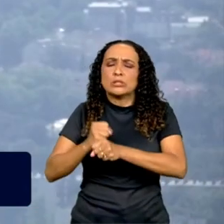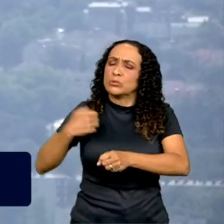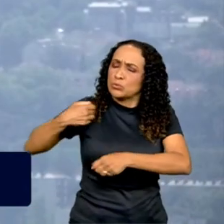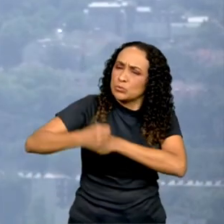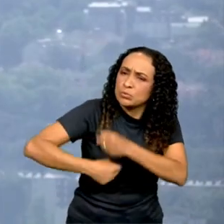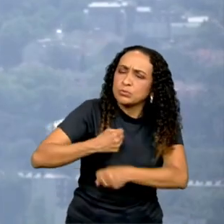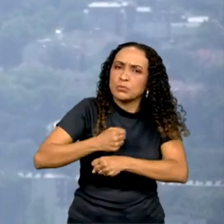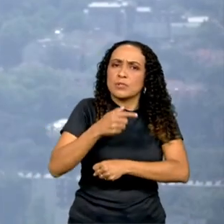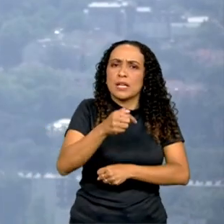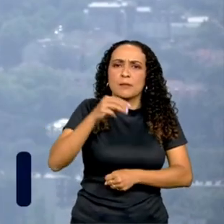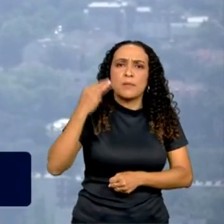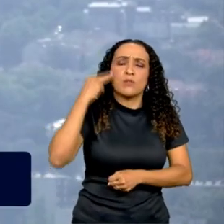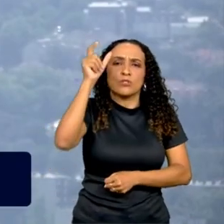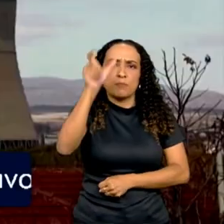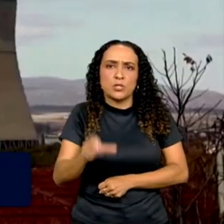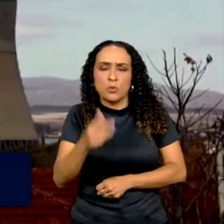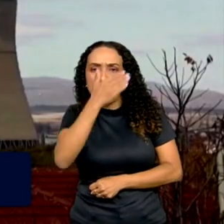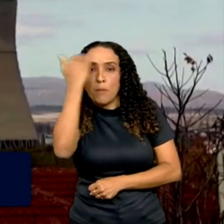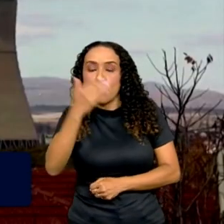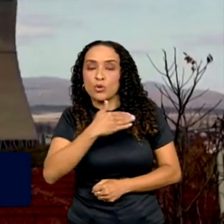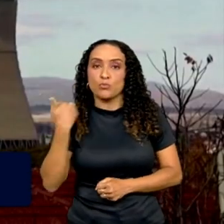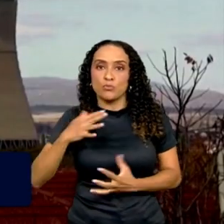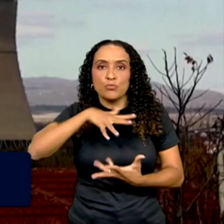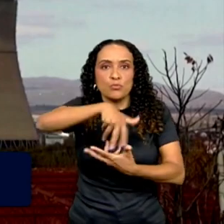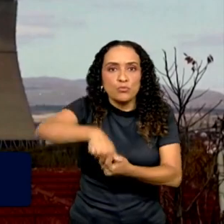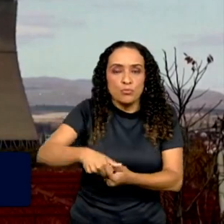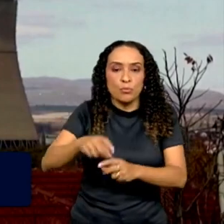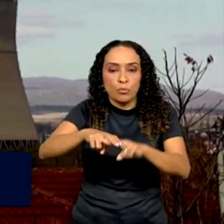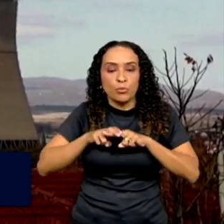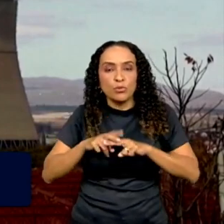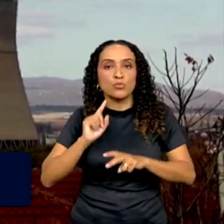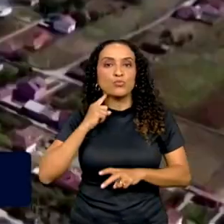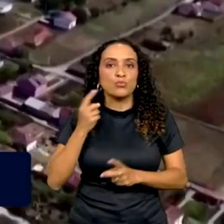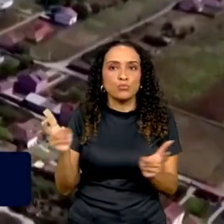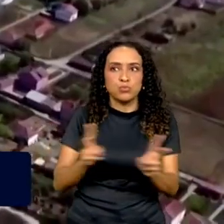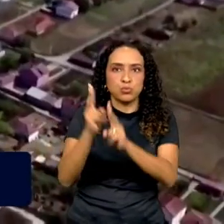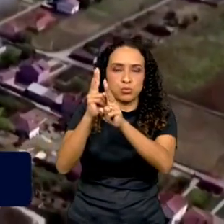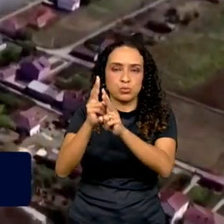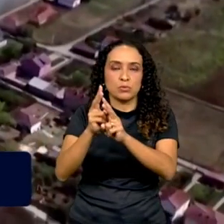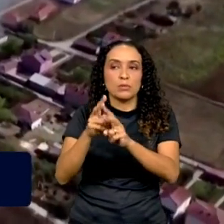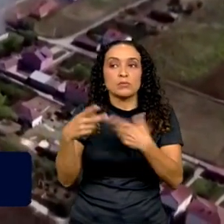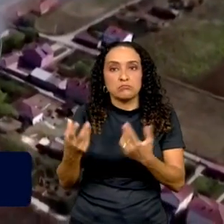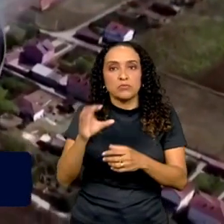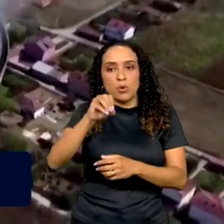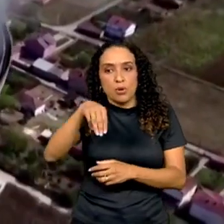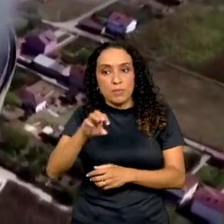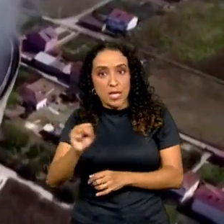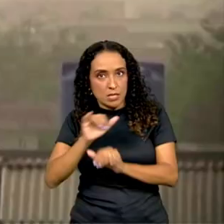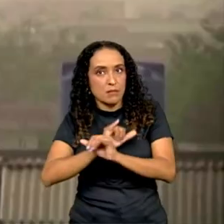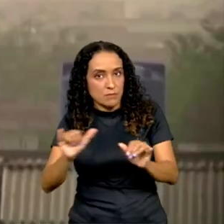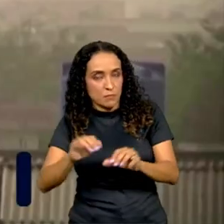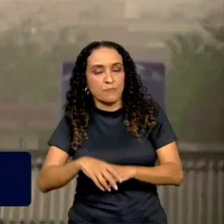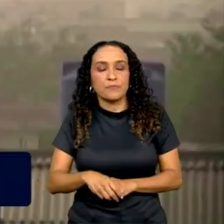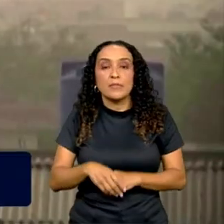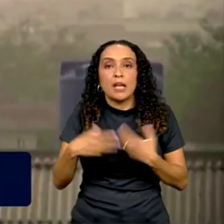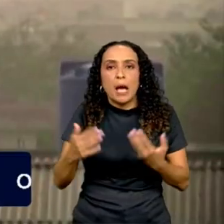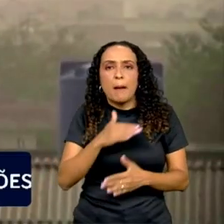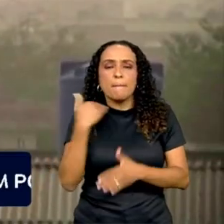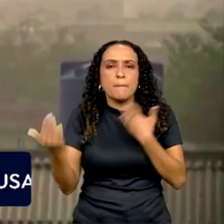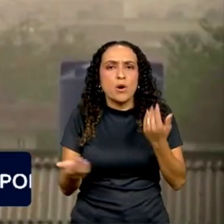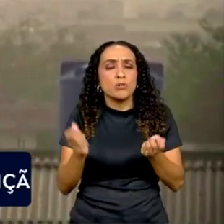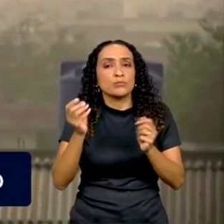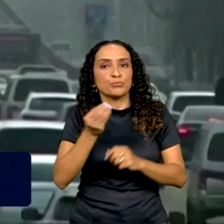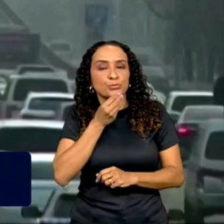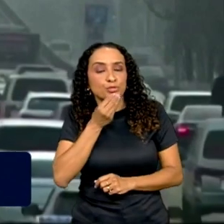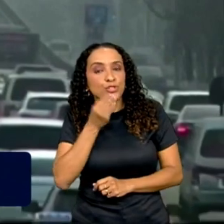7 milhões de pessoas morrem no mundo em decorrência da poluição atmosférica, segundo a Organização Mundial da Saúde. Essas mortes poderiam